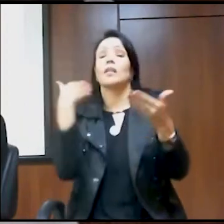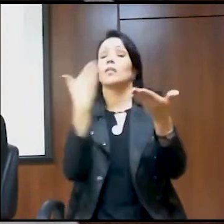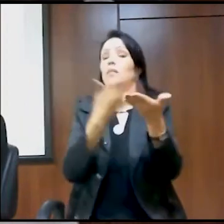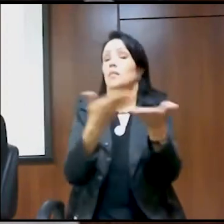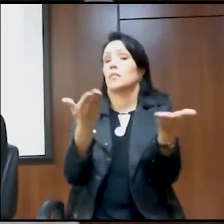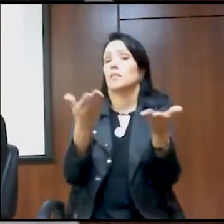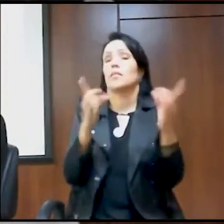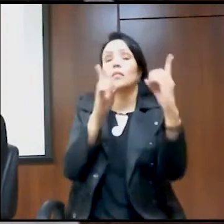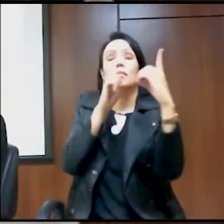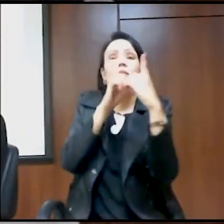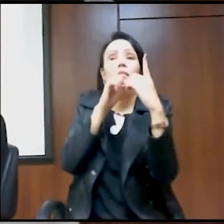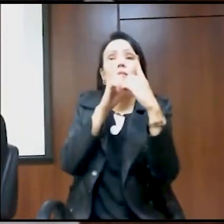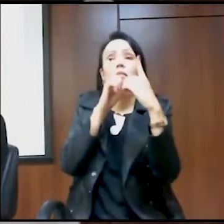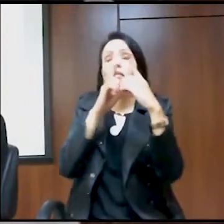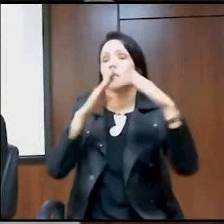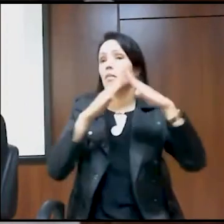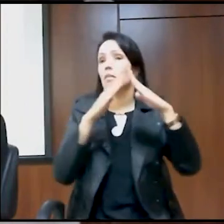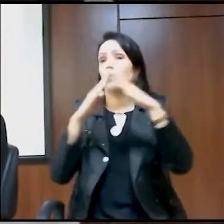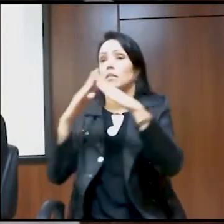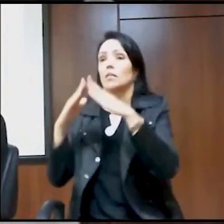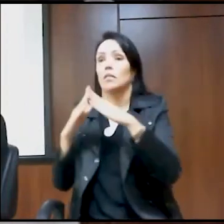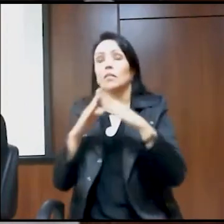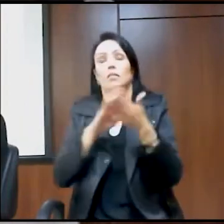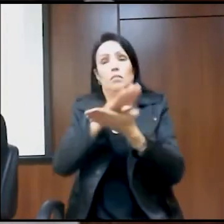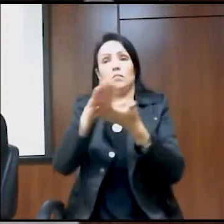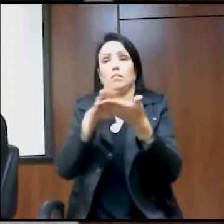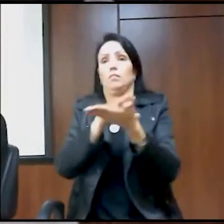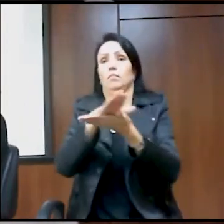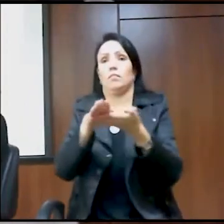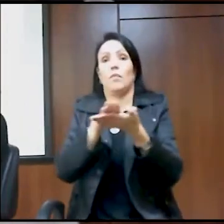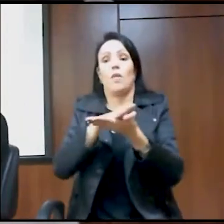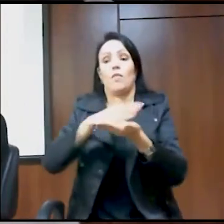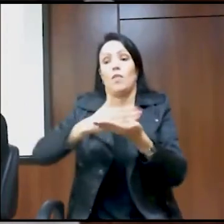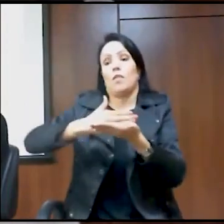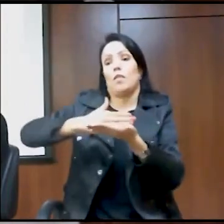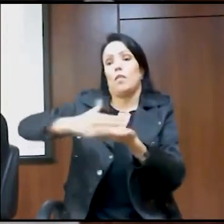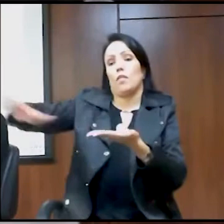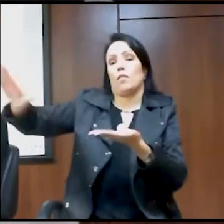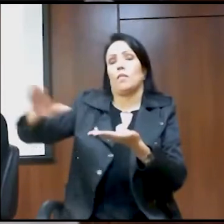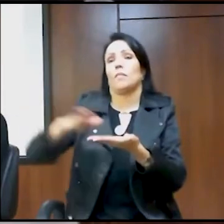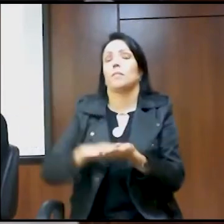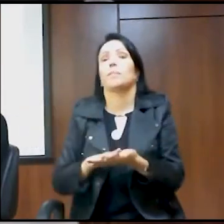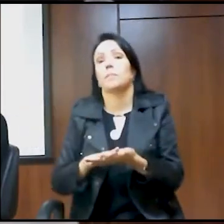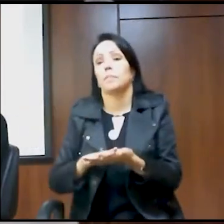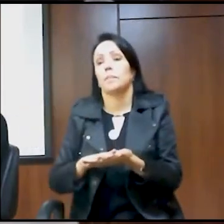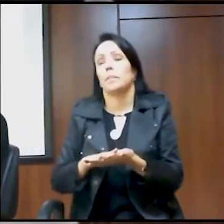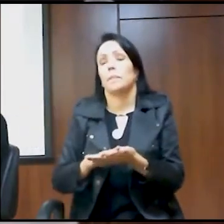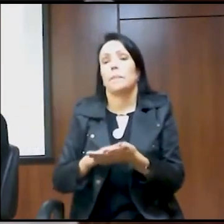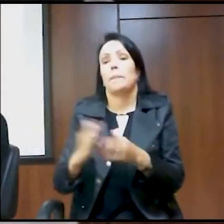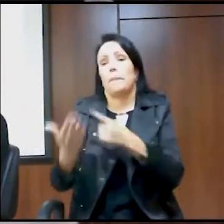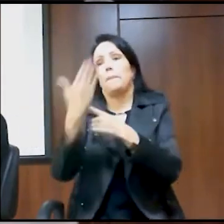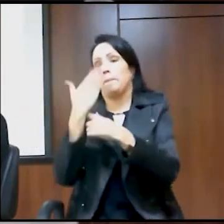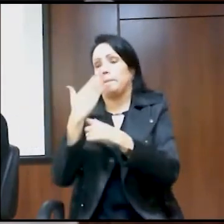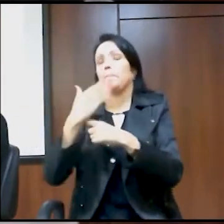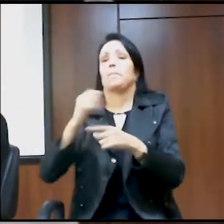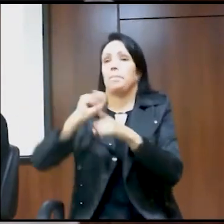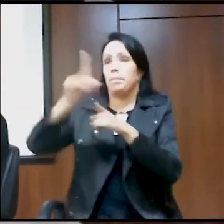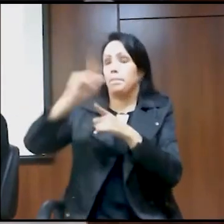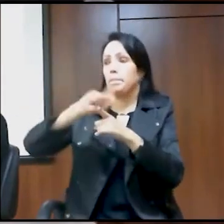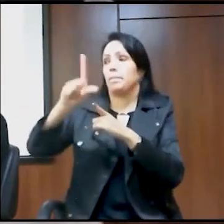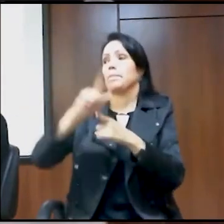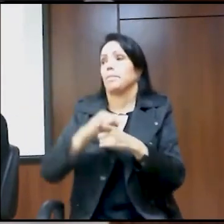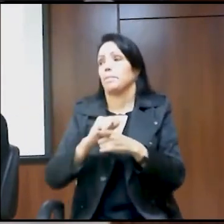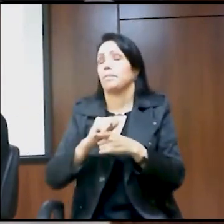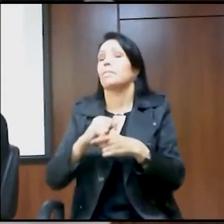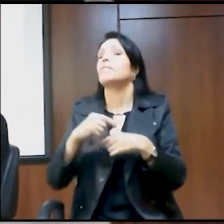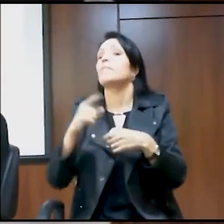com nenhuma unidade habitacional e foram simplesmente excluídas, né, do auxílio aluguel. Naquele momento